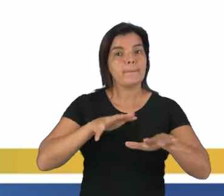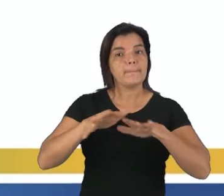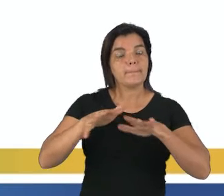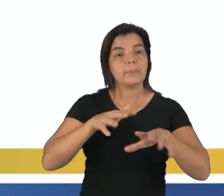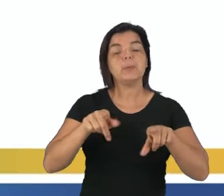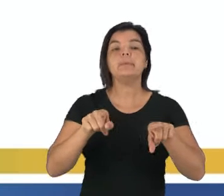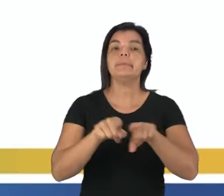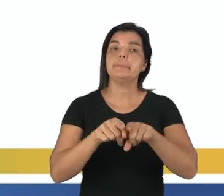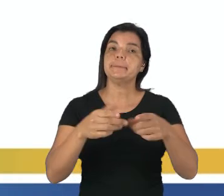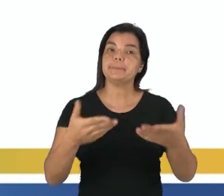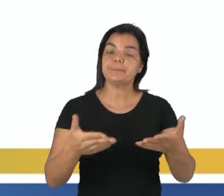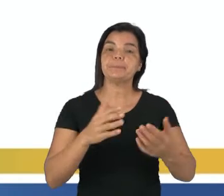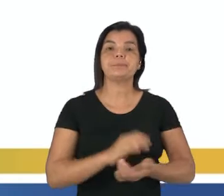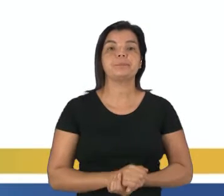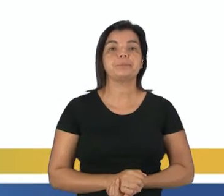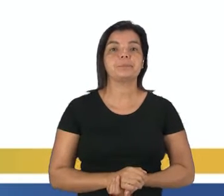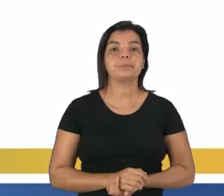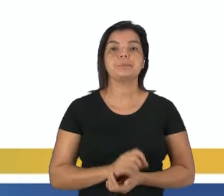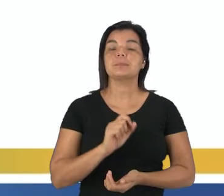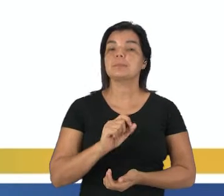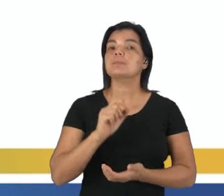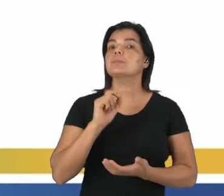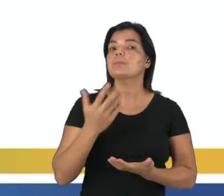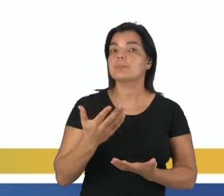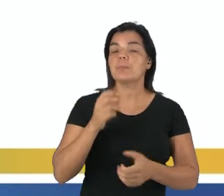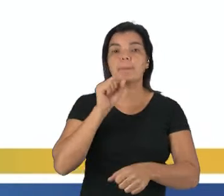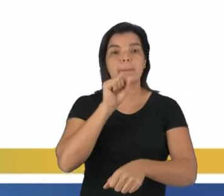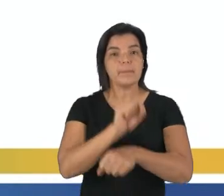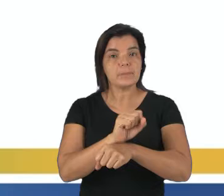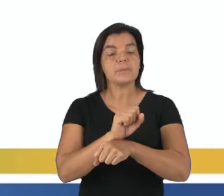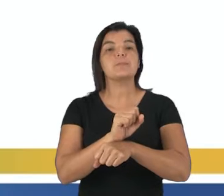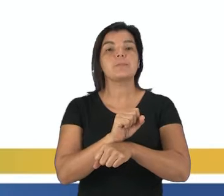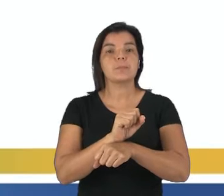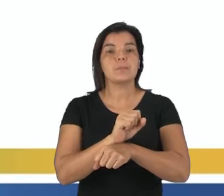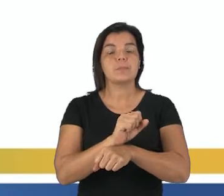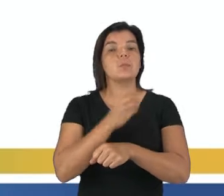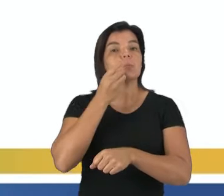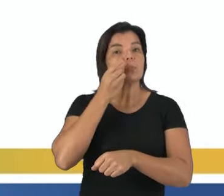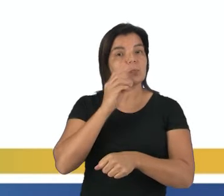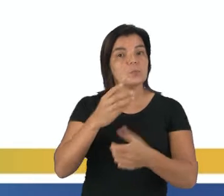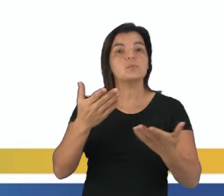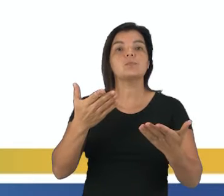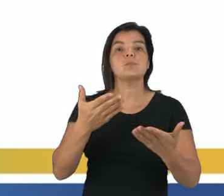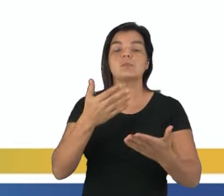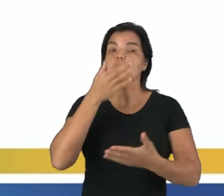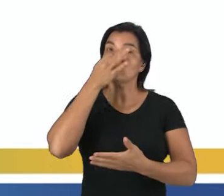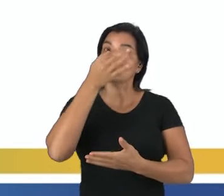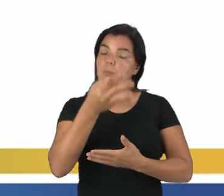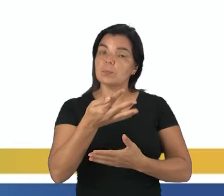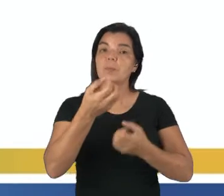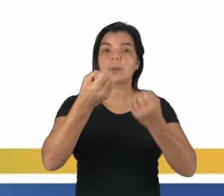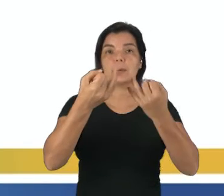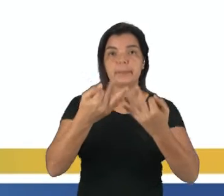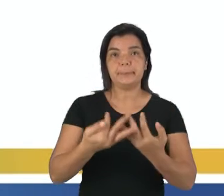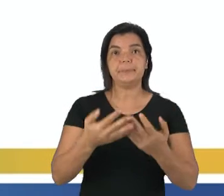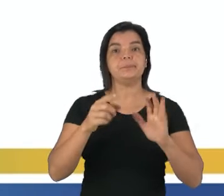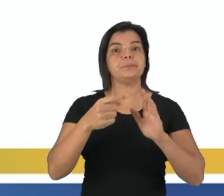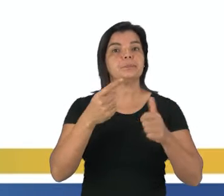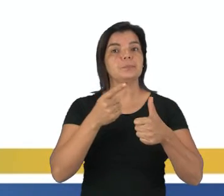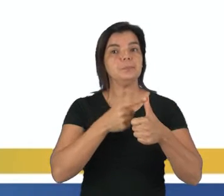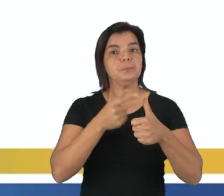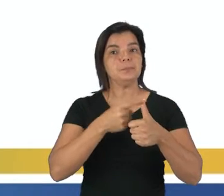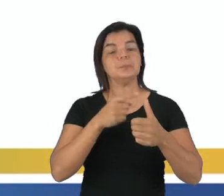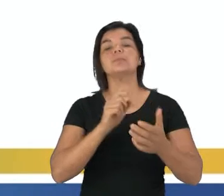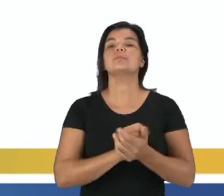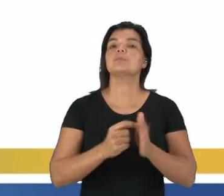movimento e a tendência é que ele pare um dia, né? Então é isso que está dizendo ali